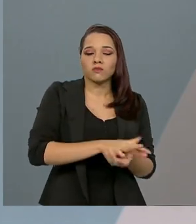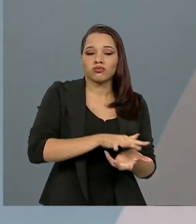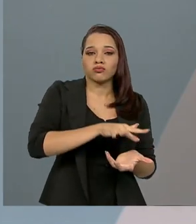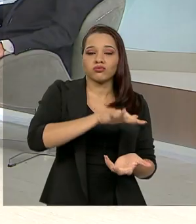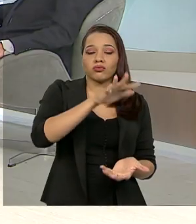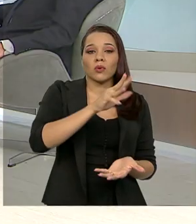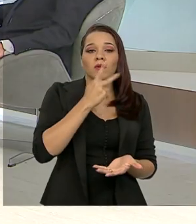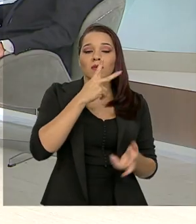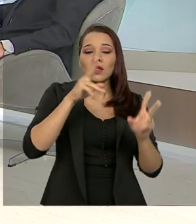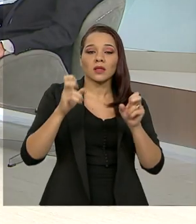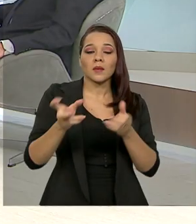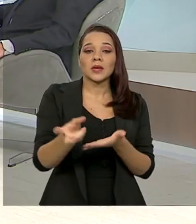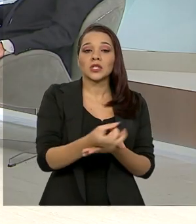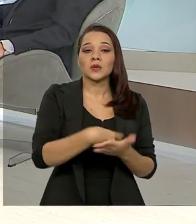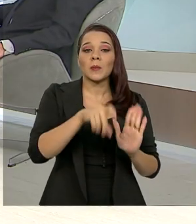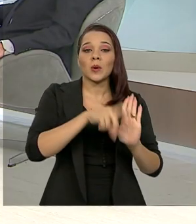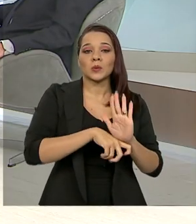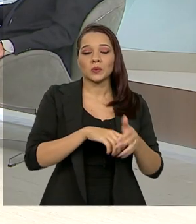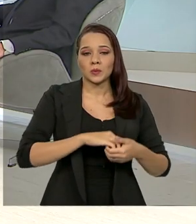os tributos?